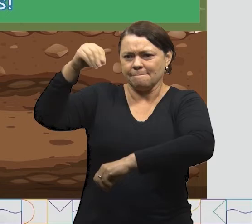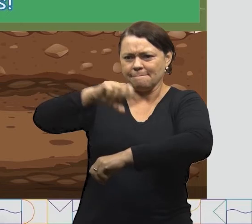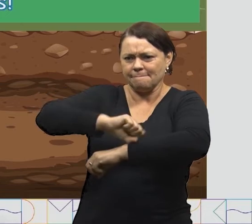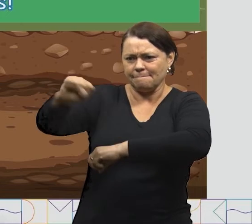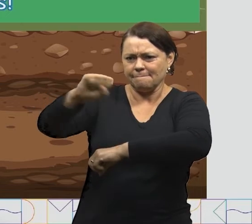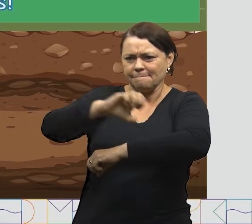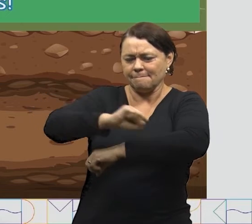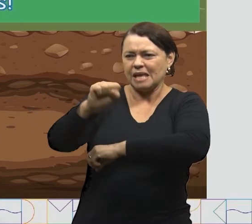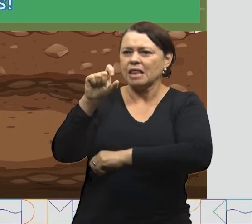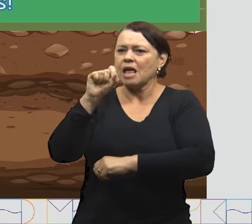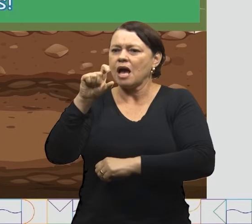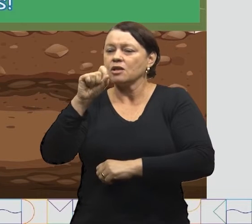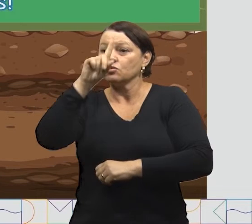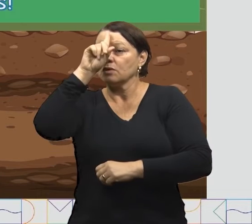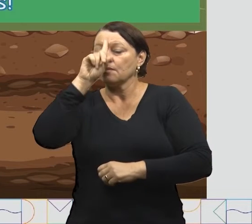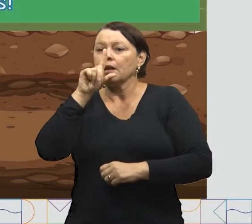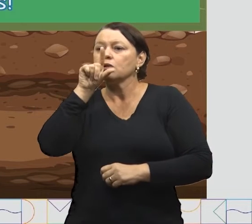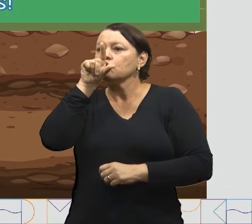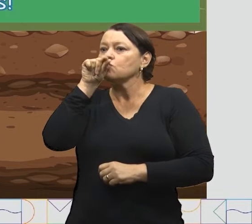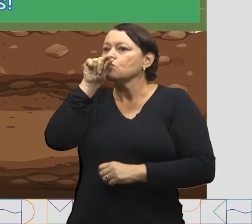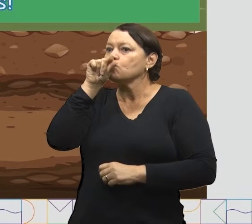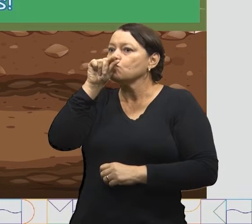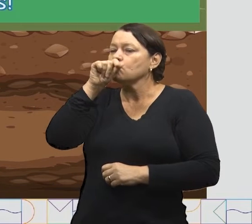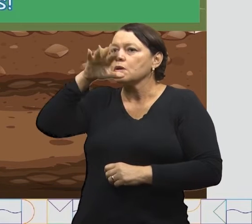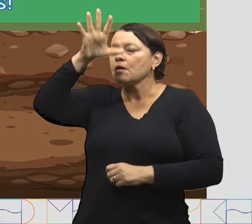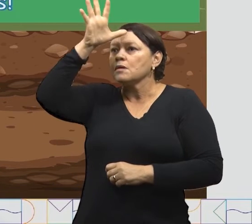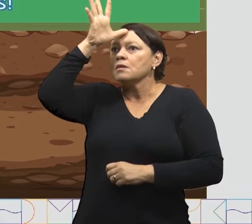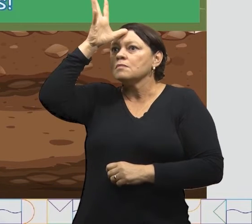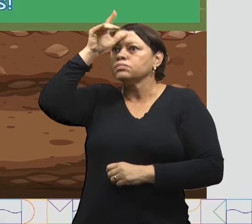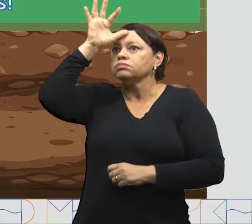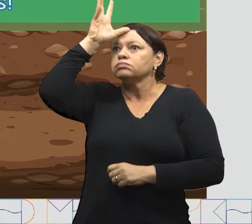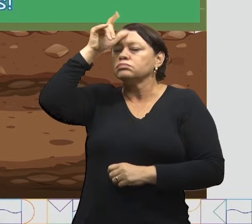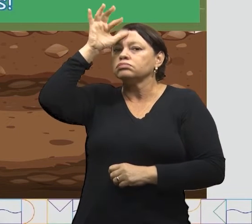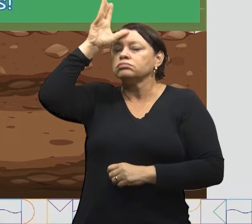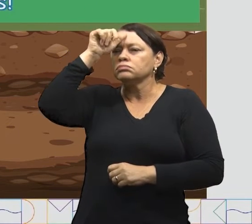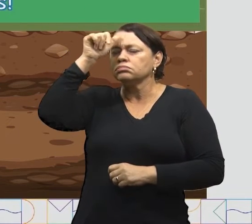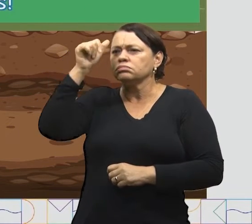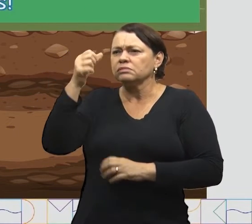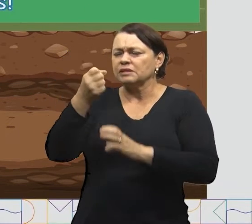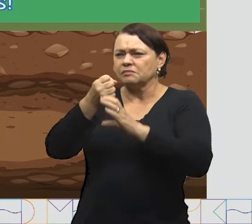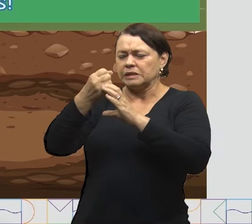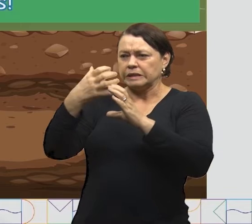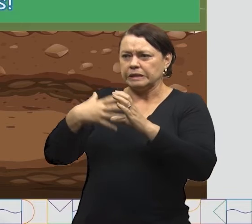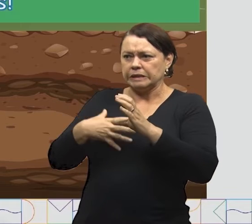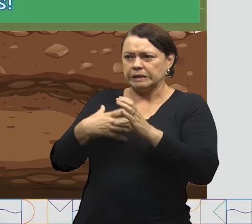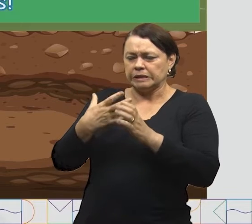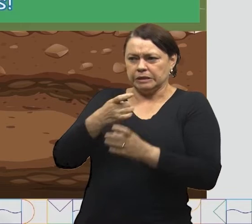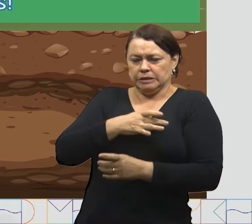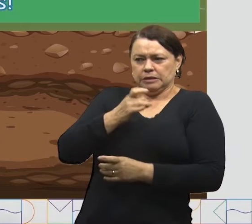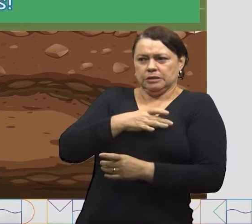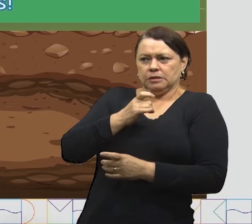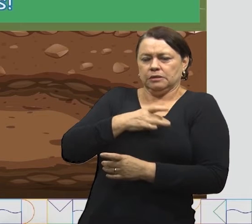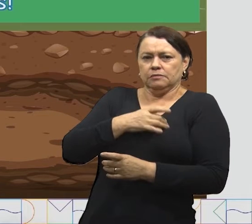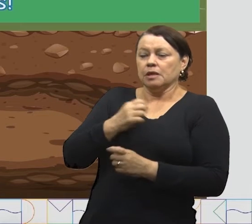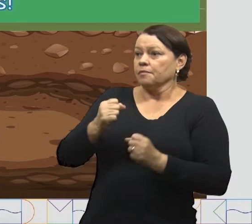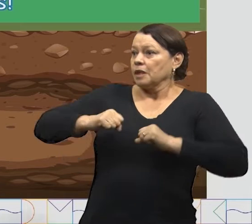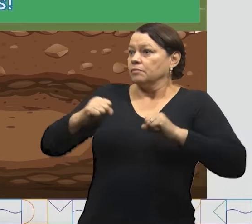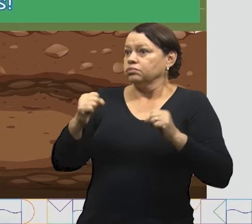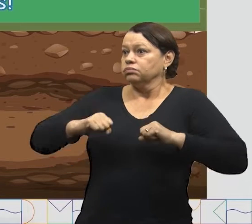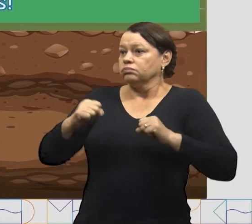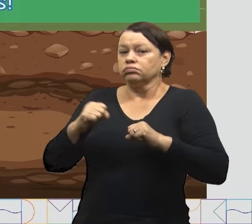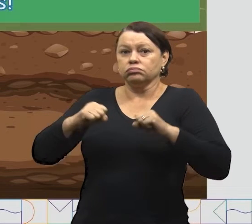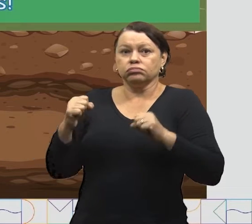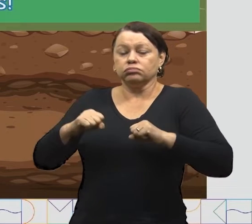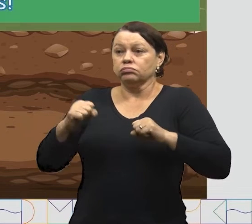e amarelas, bico pontudo, crista vermelha e aspecto ameaçador. Bateu as